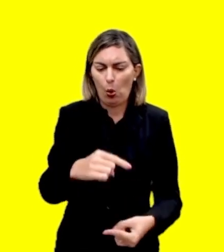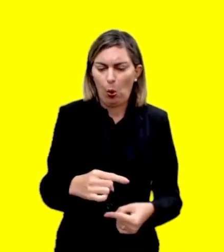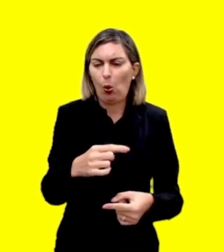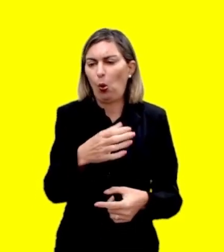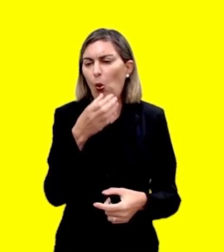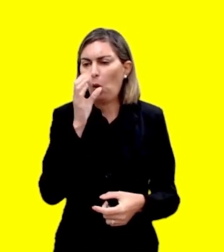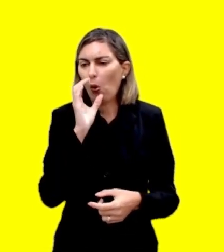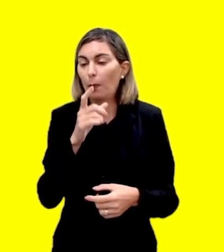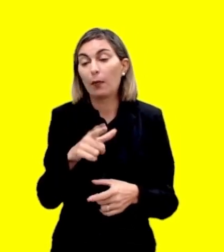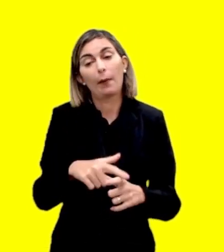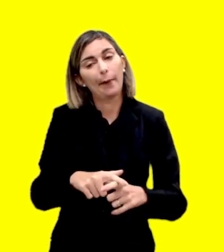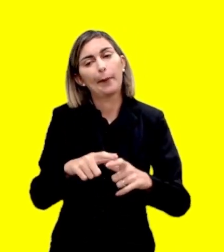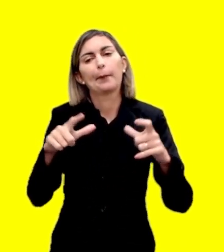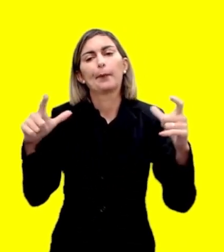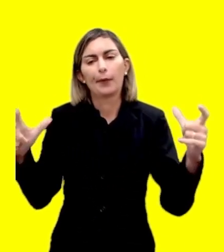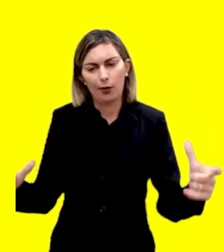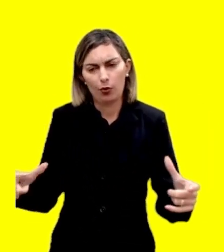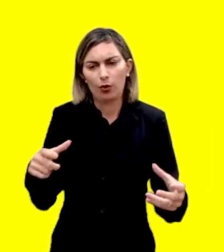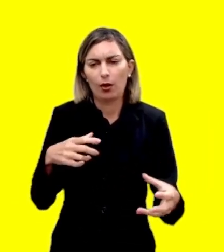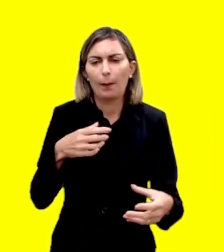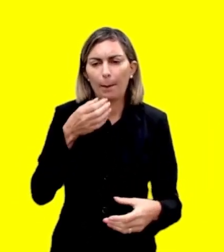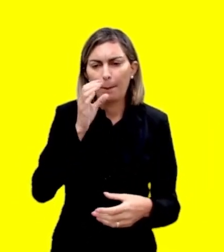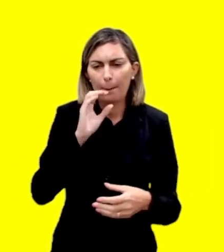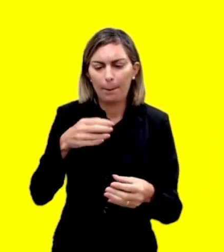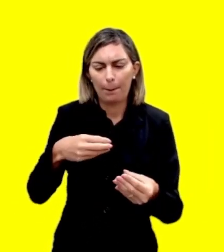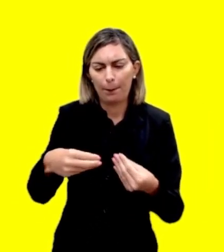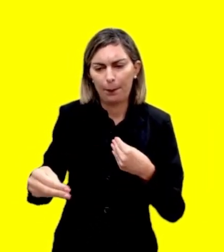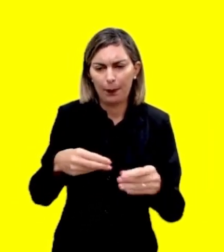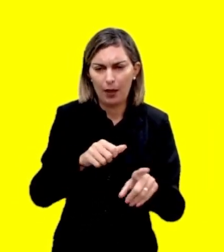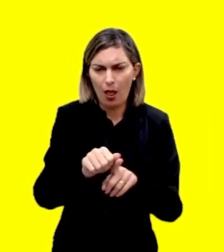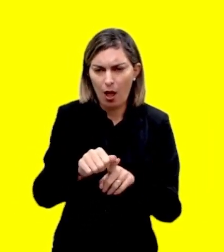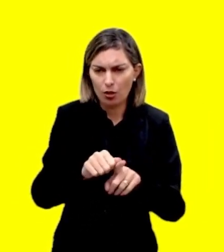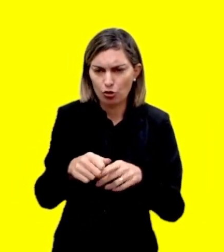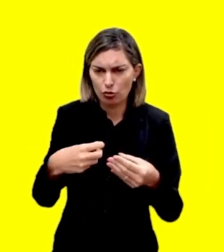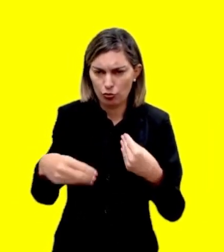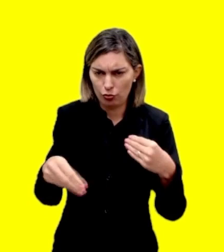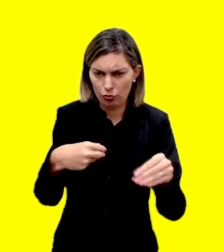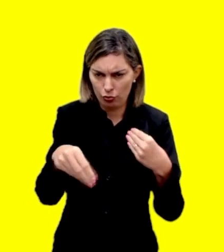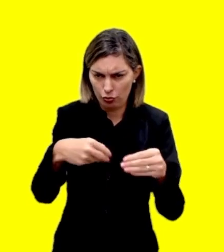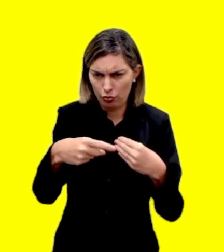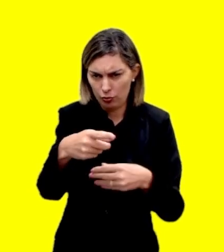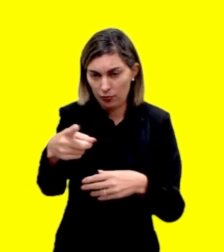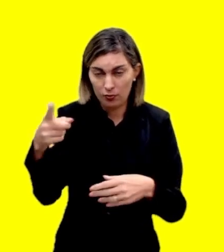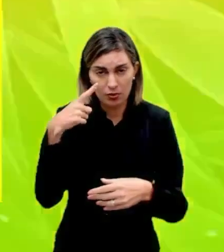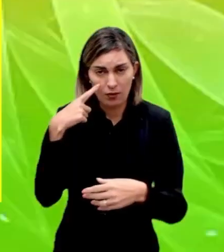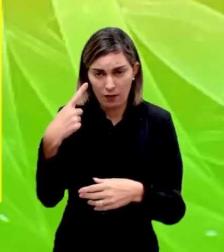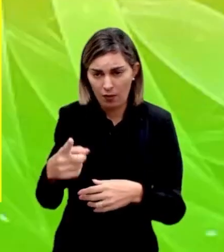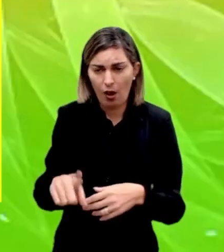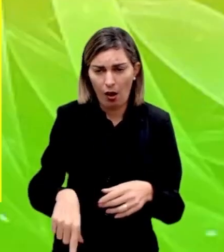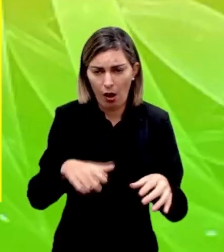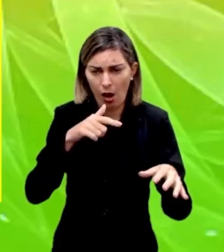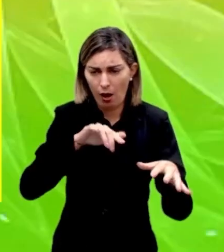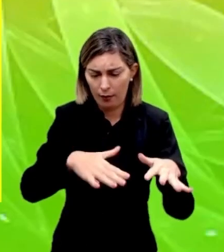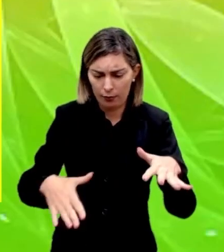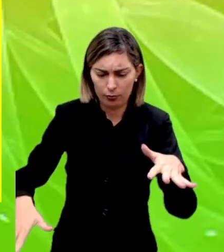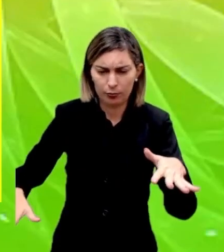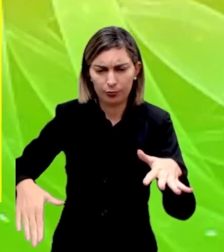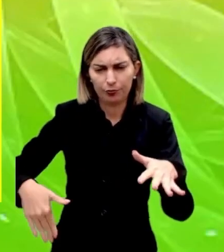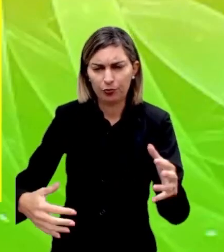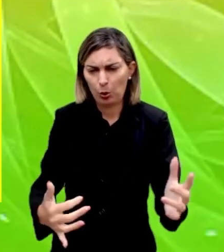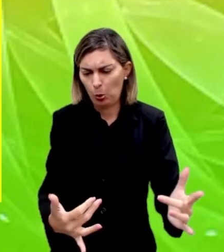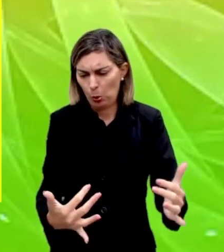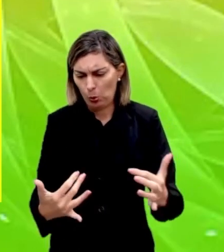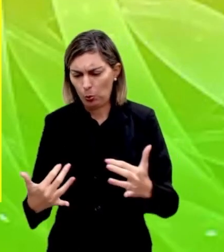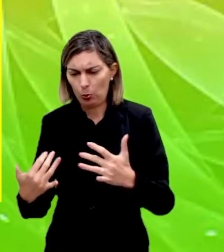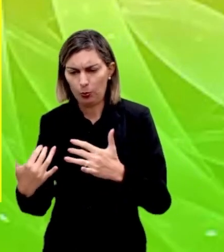mas a maioria do plástico que você vê ali é as ondas dos mares trazendo para